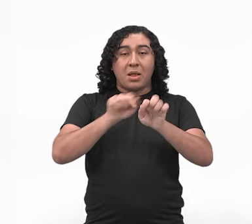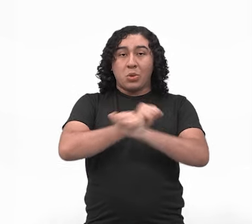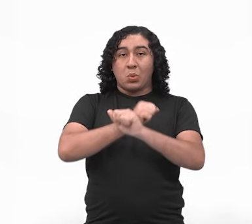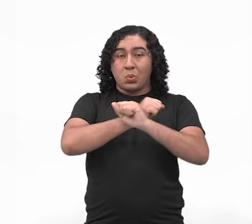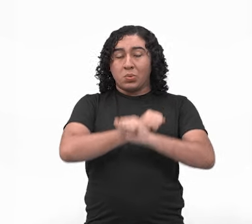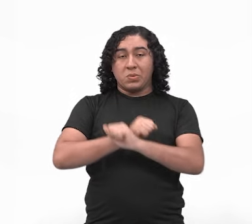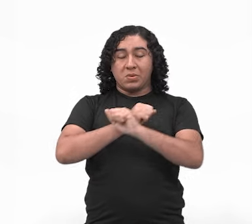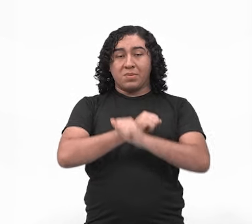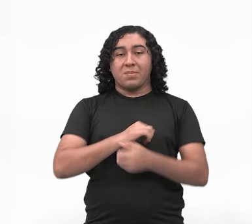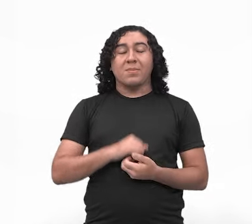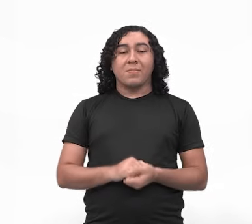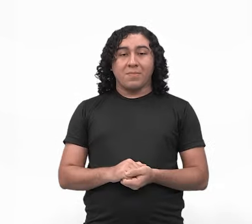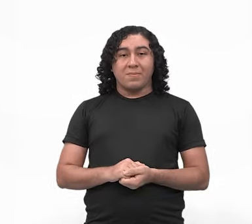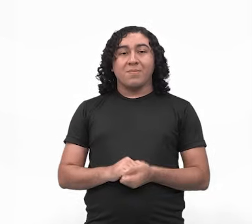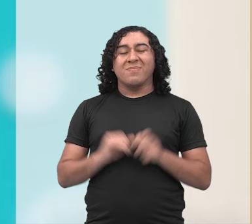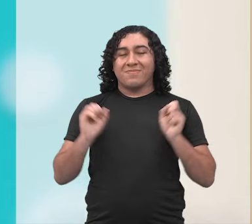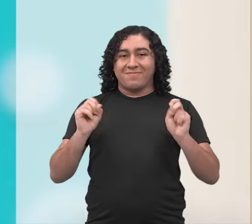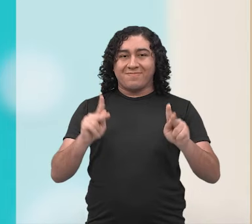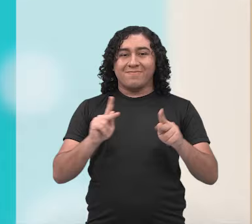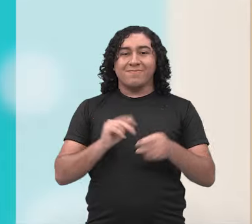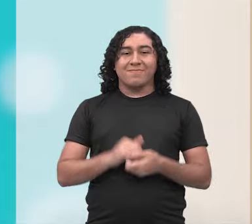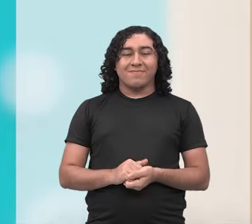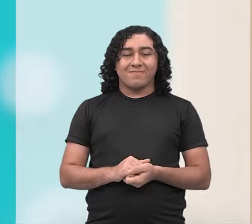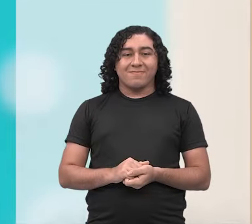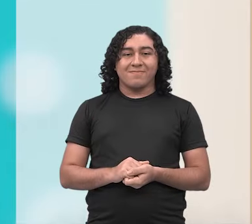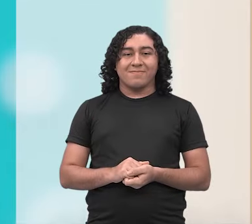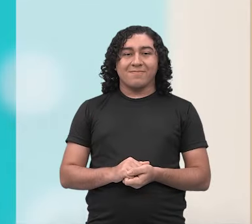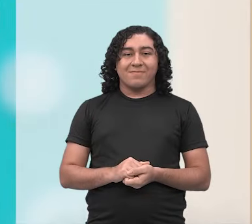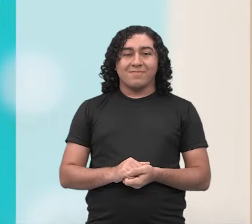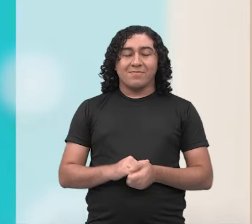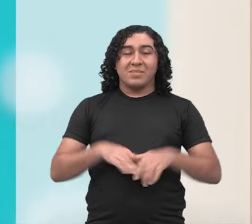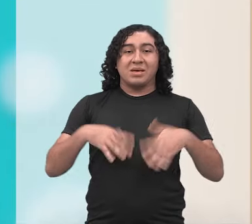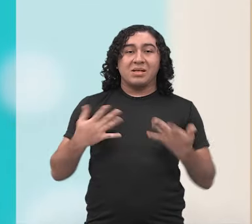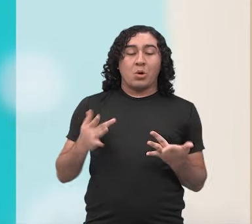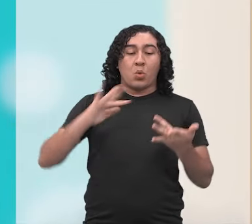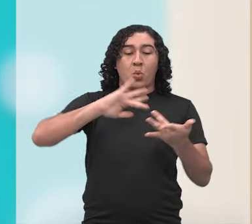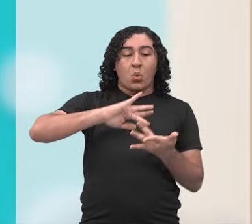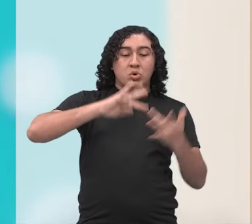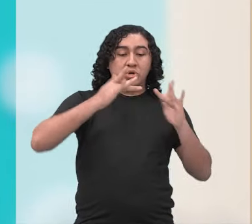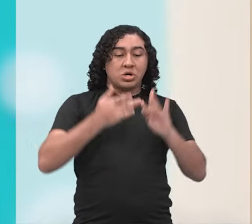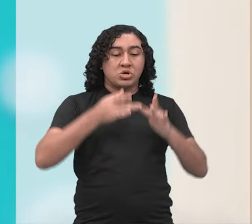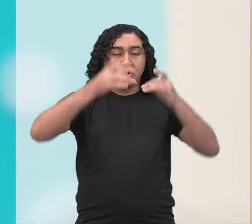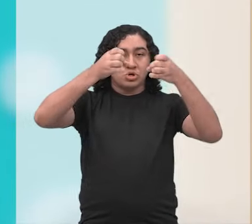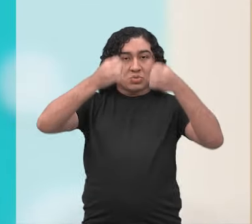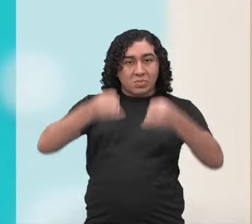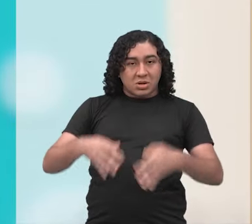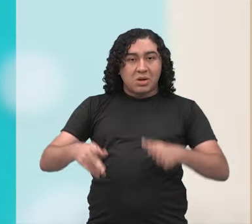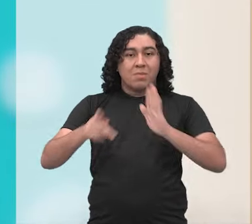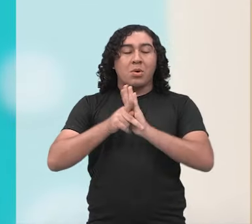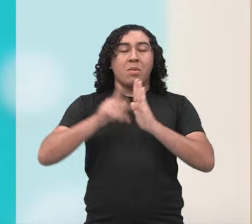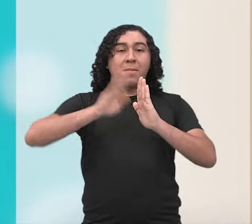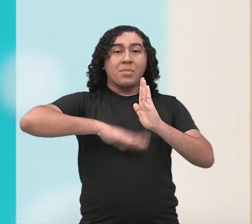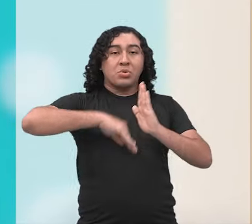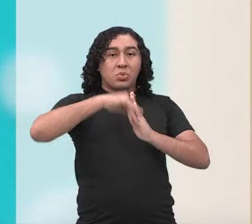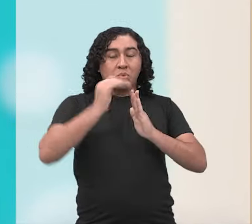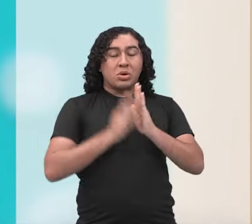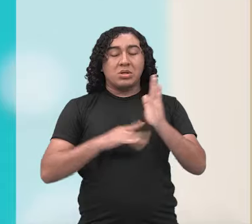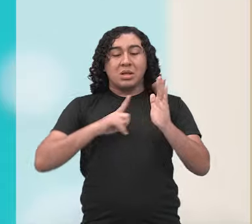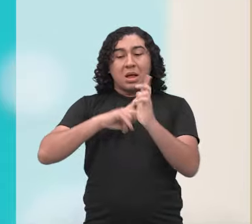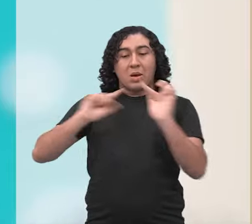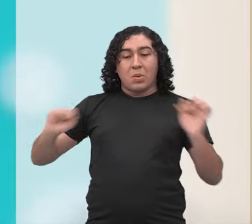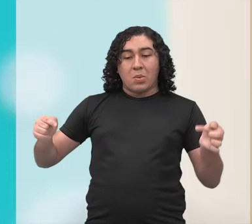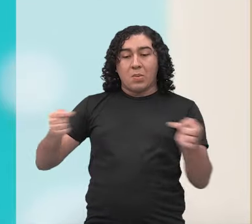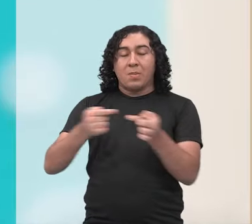resistência. Certo? Então, dentro desse contexto, falando sobre essas obras que fazem a parte das